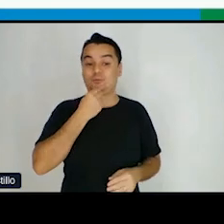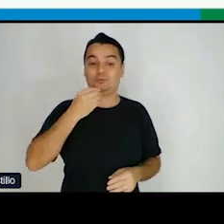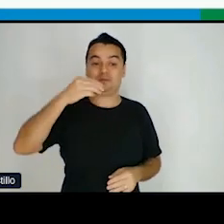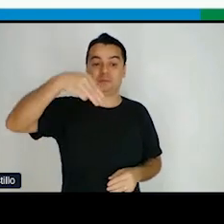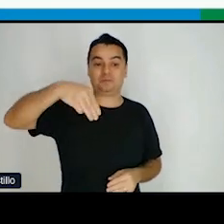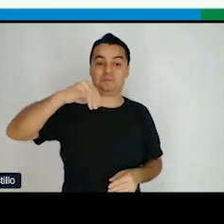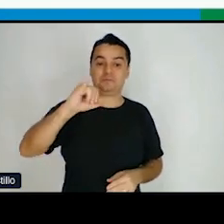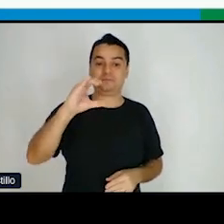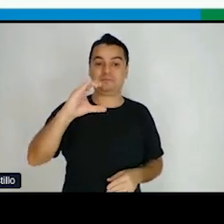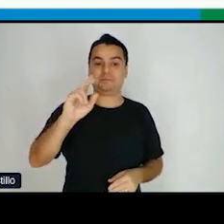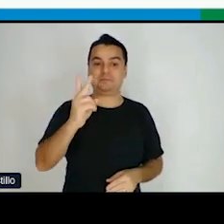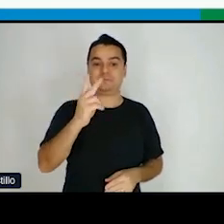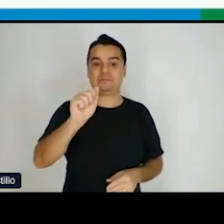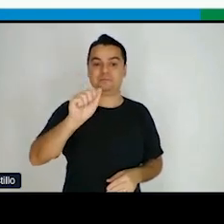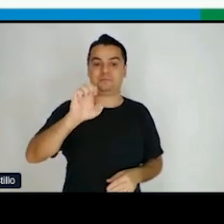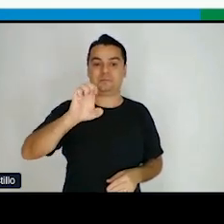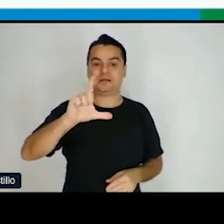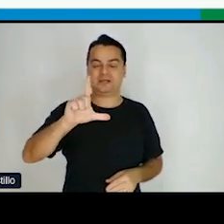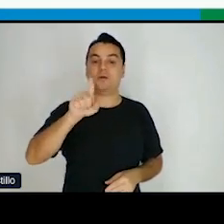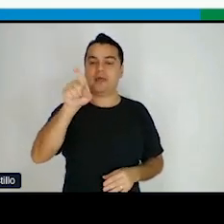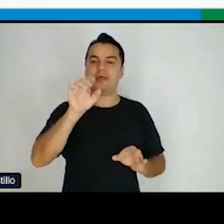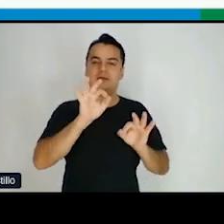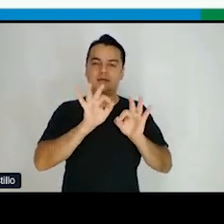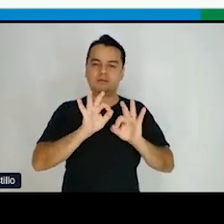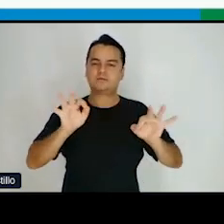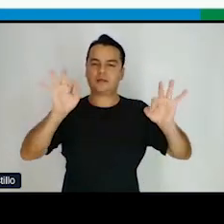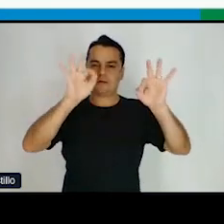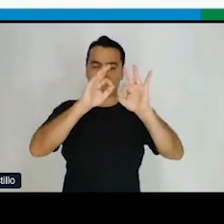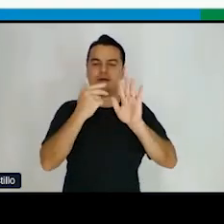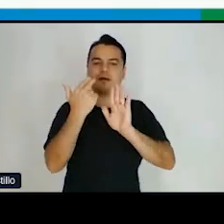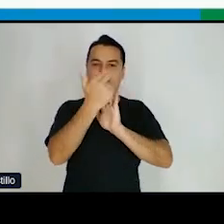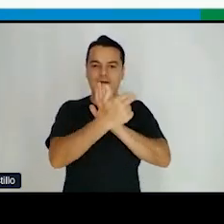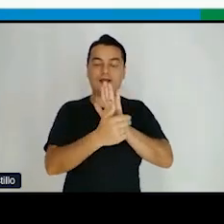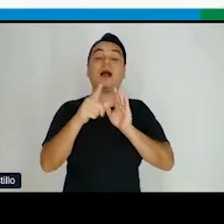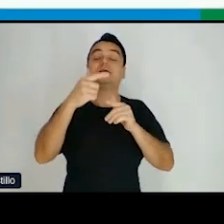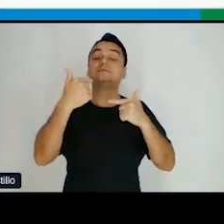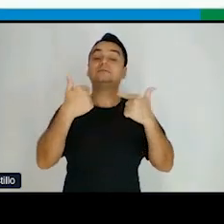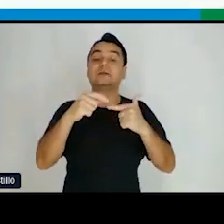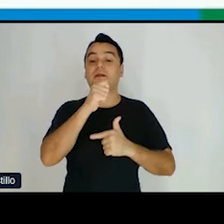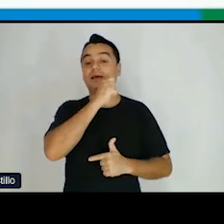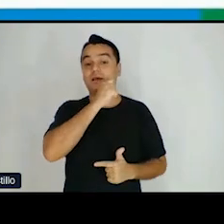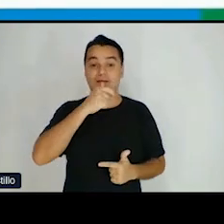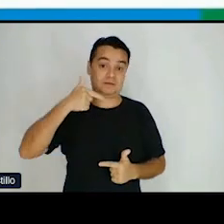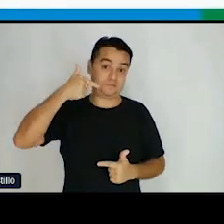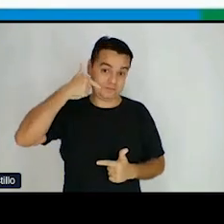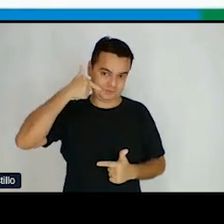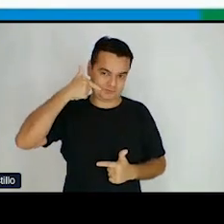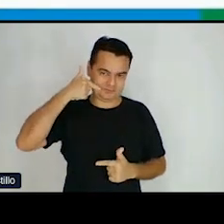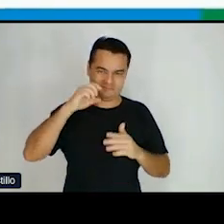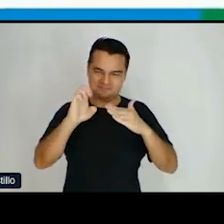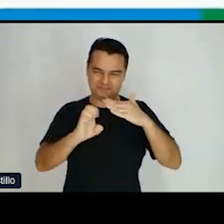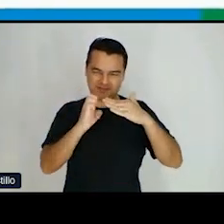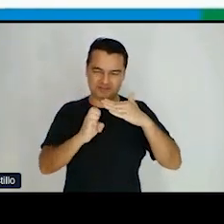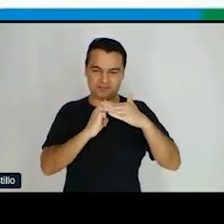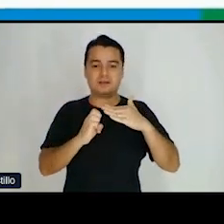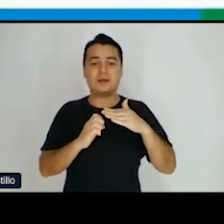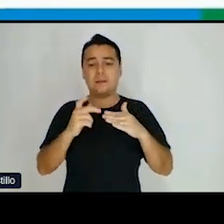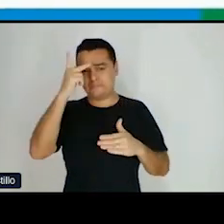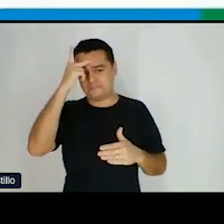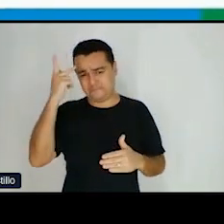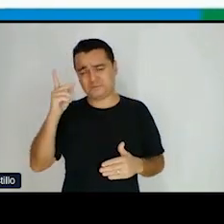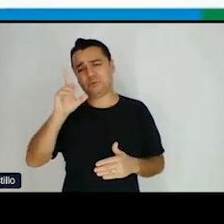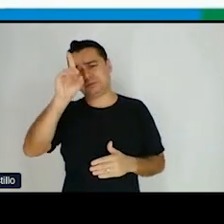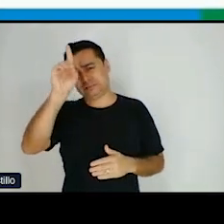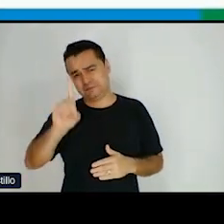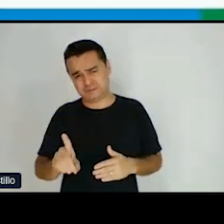muito, de um designer da Amazon, né? Que todo mundo tem uma deficiência em algum momento ou outro.